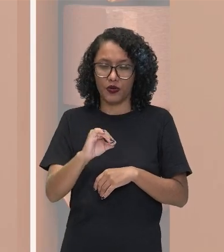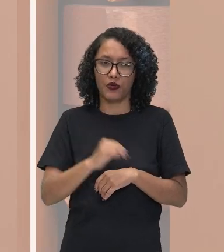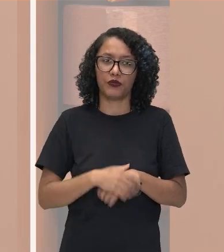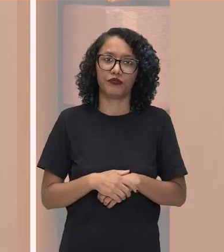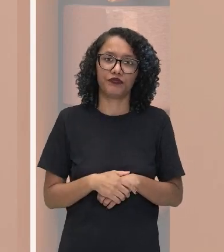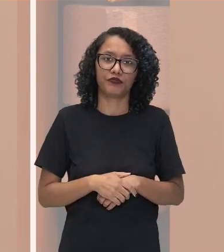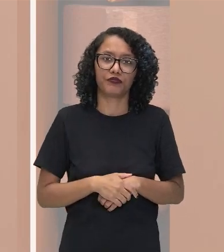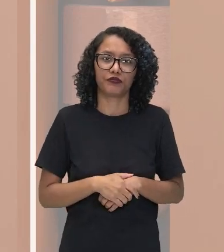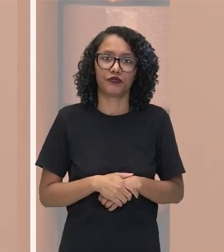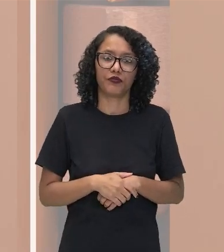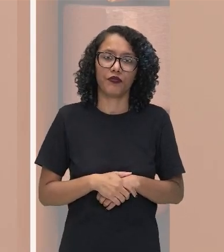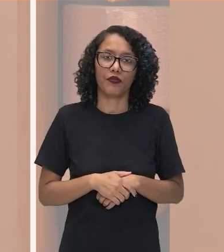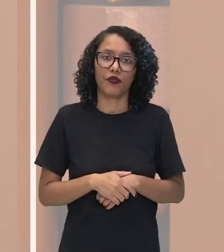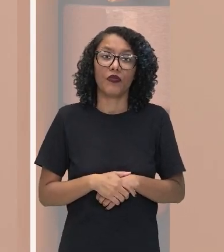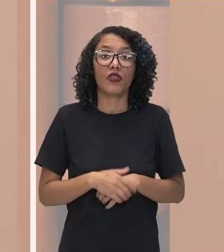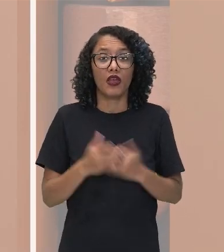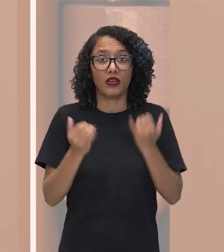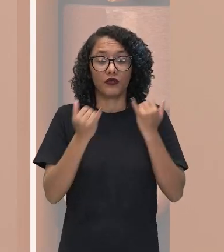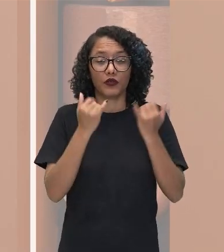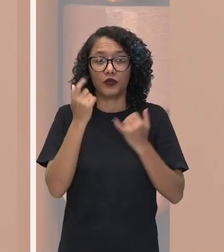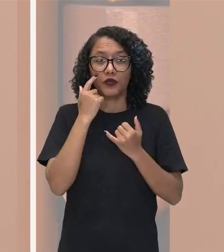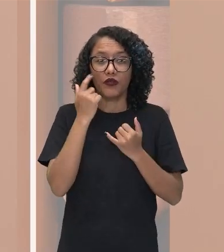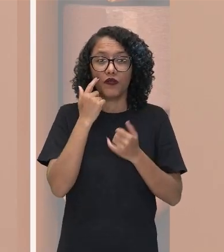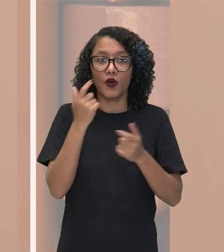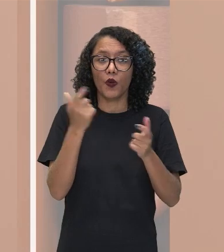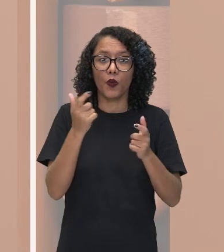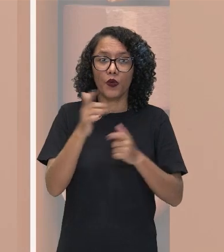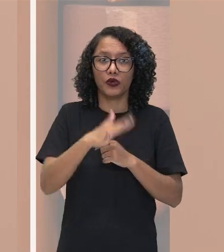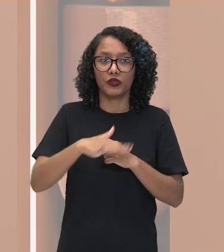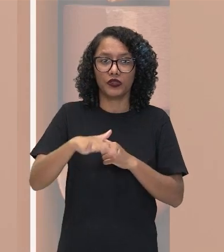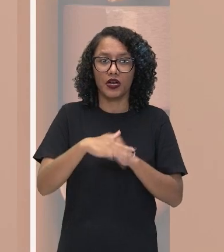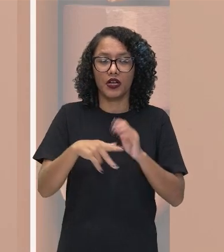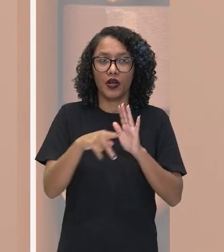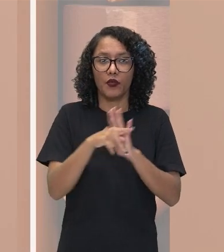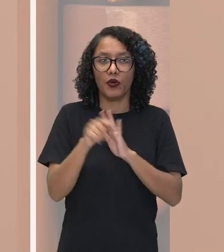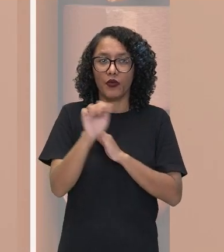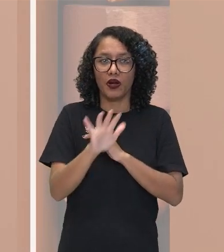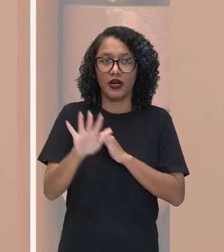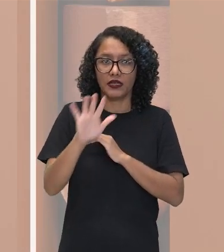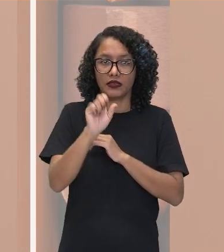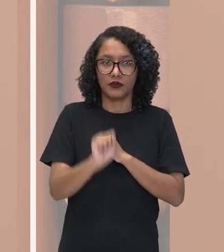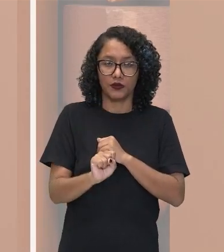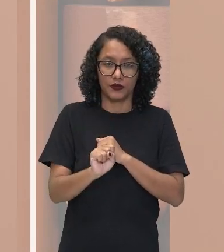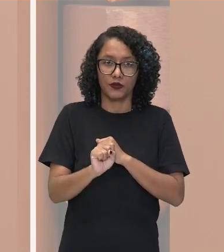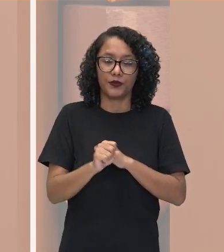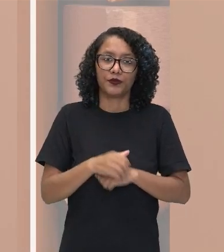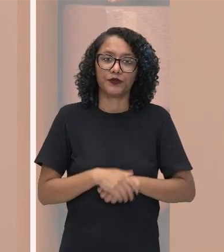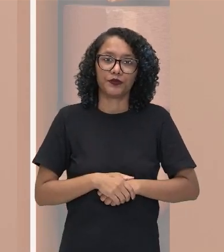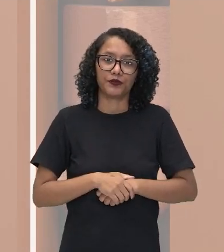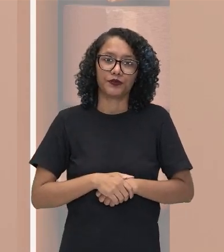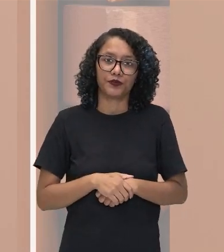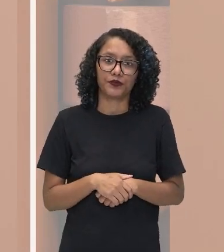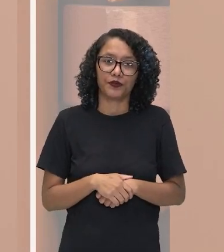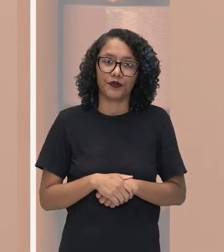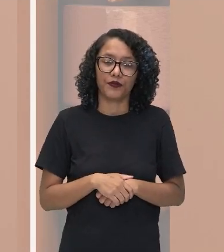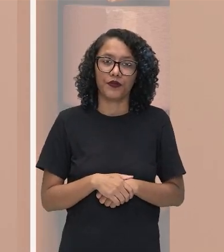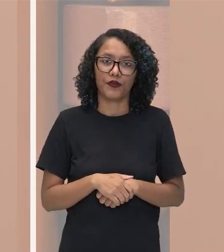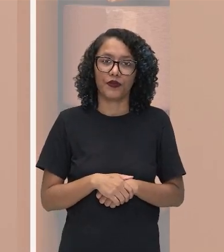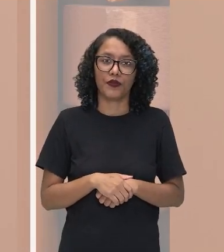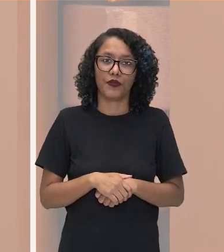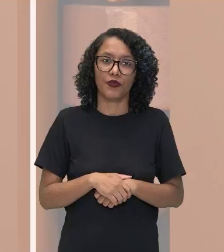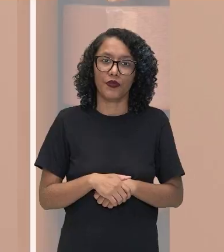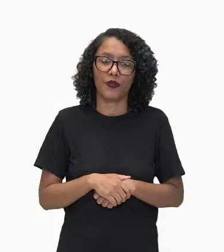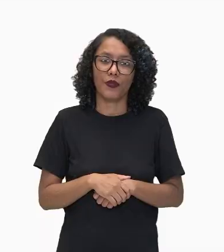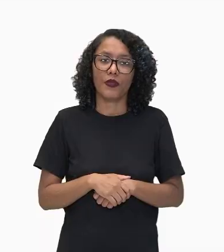localizar e delimitar o território que é a Ásia Meridional ou o Sul da Ásia. Outras informações a gente